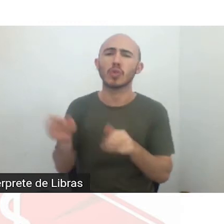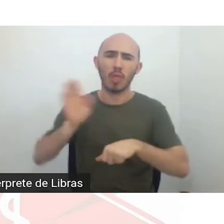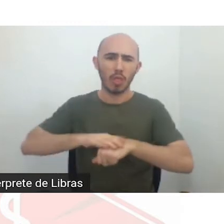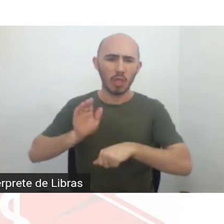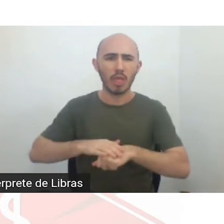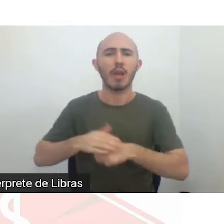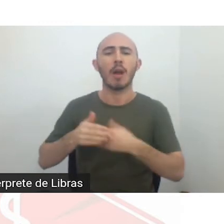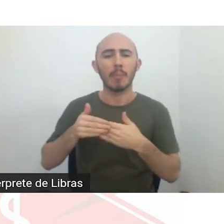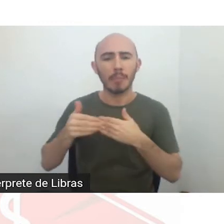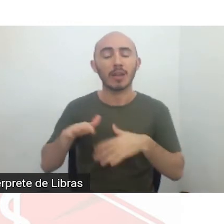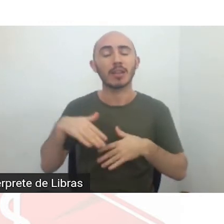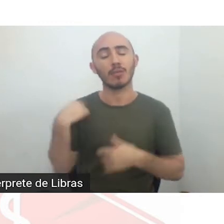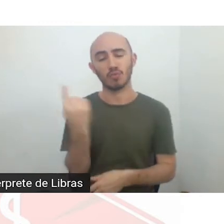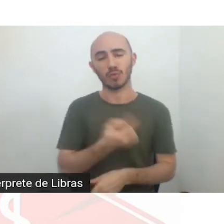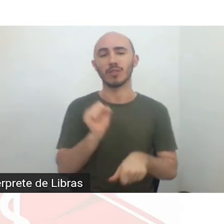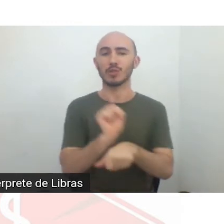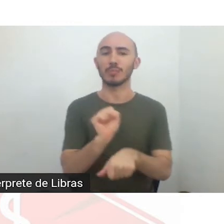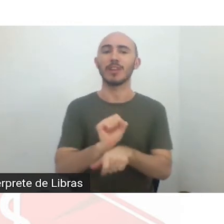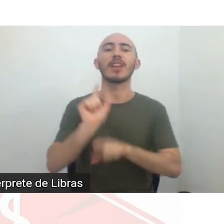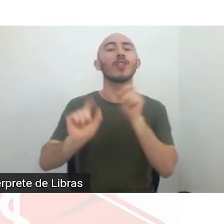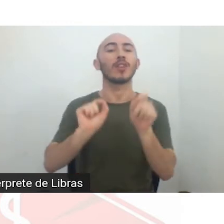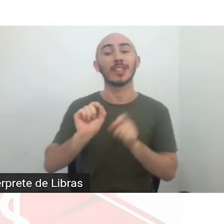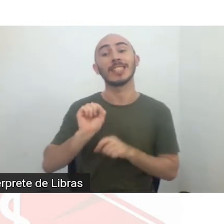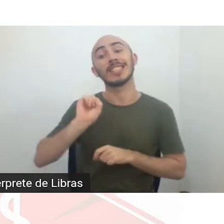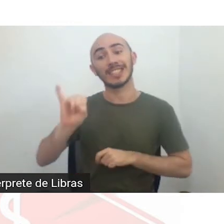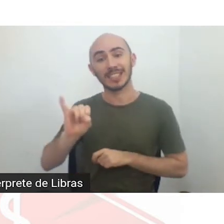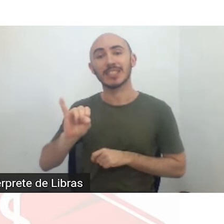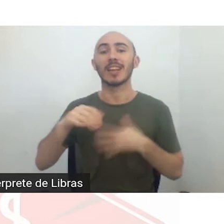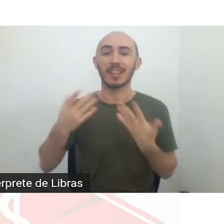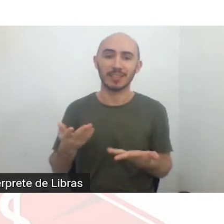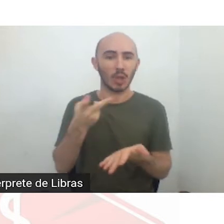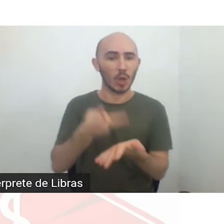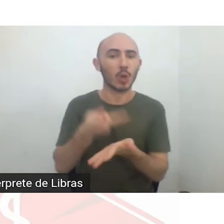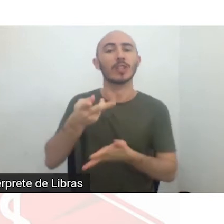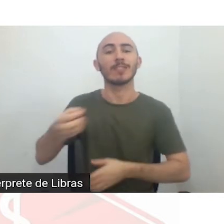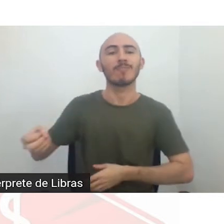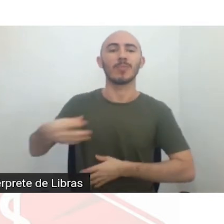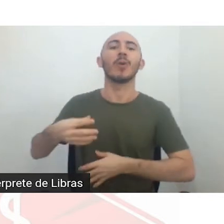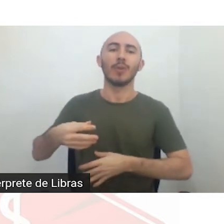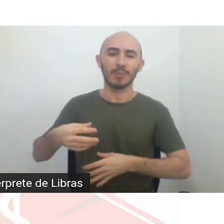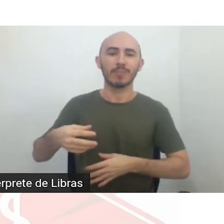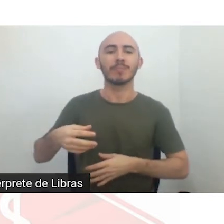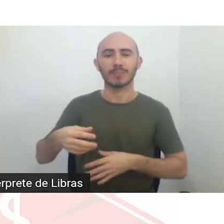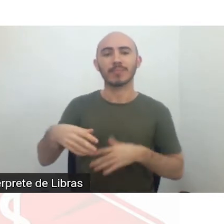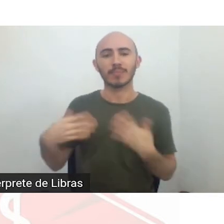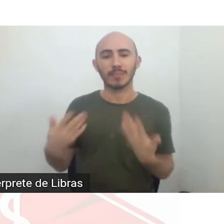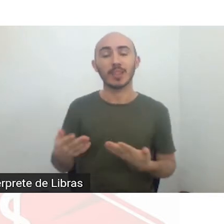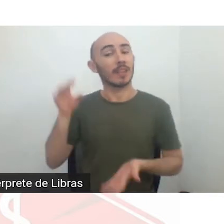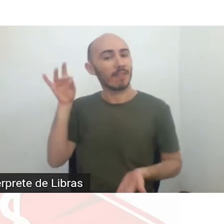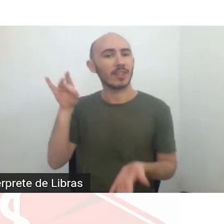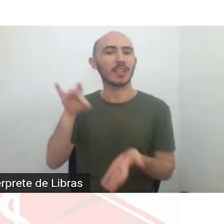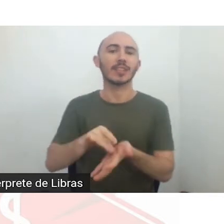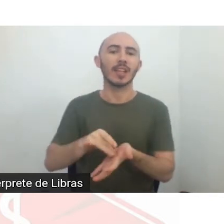aguardando aí para ver se acontece alguma coisa nova, alguma coisa realmente efetiva para que a